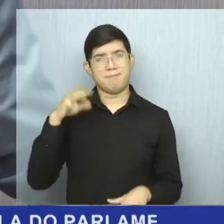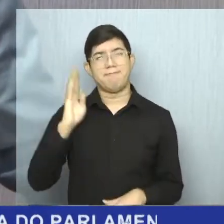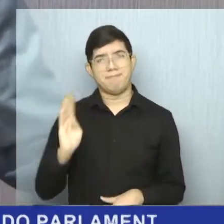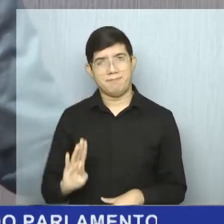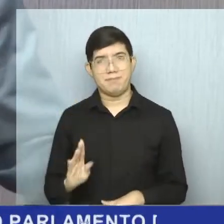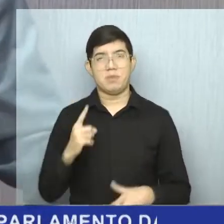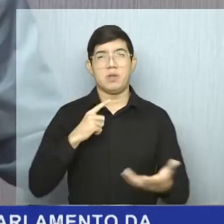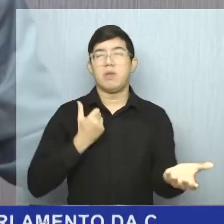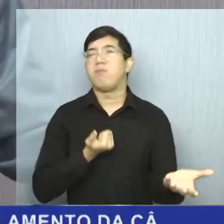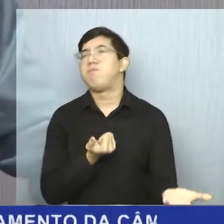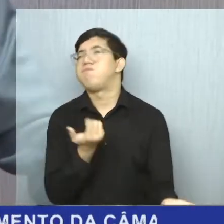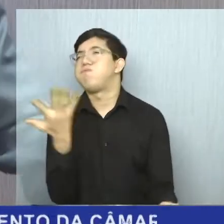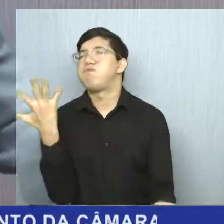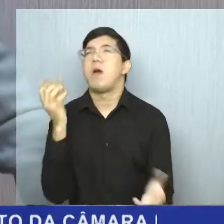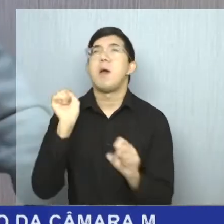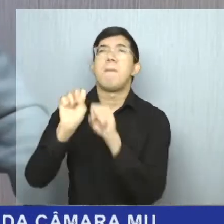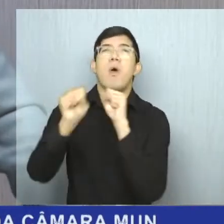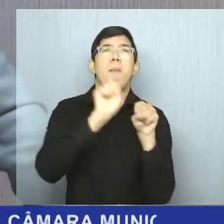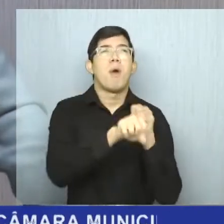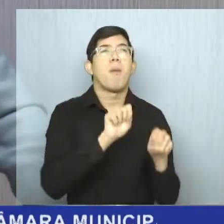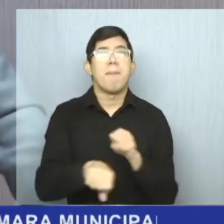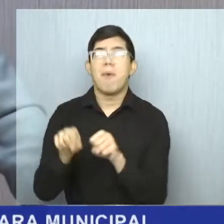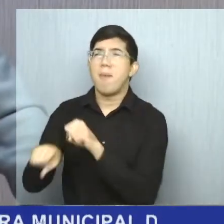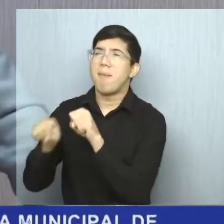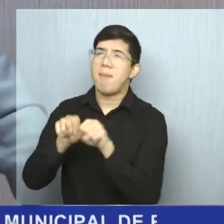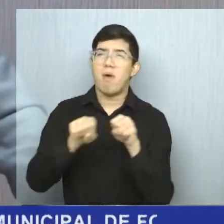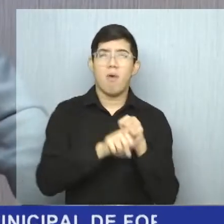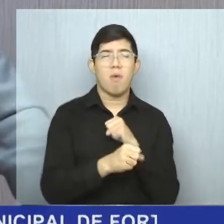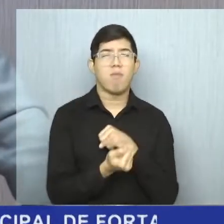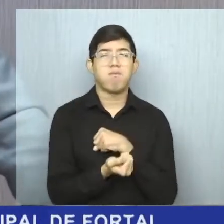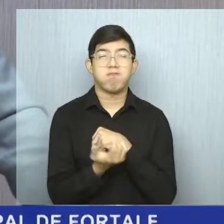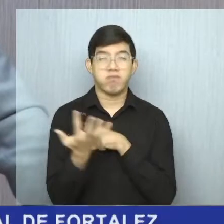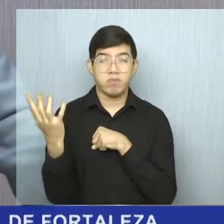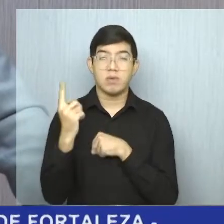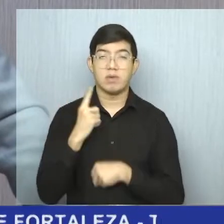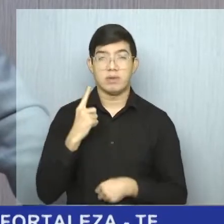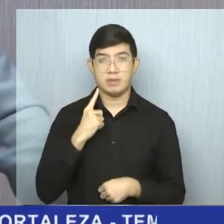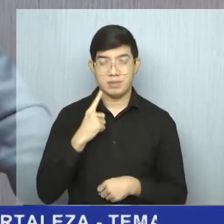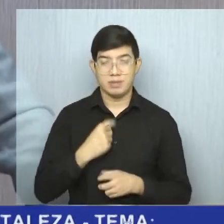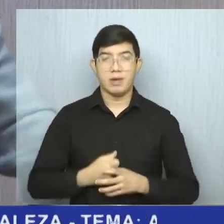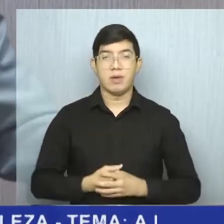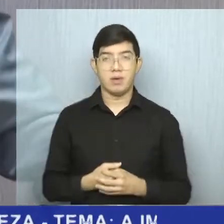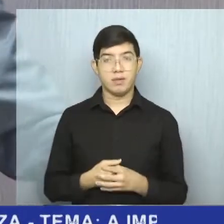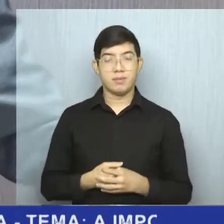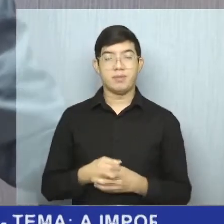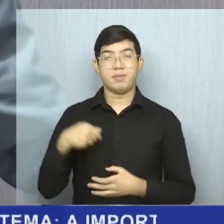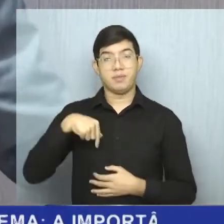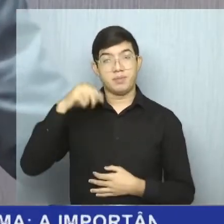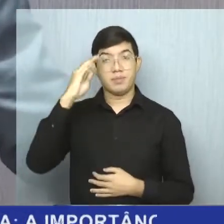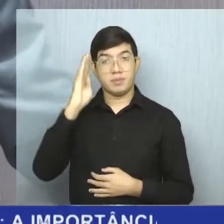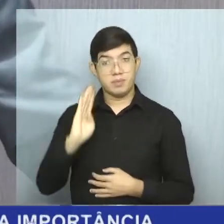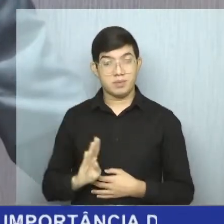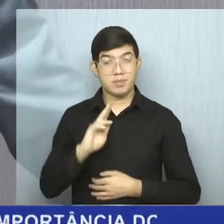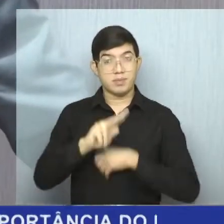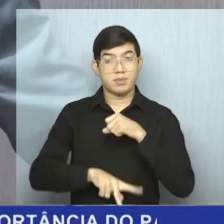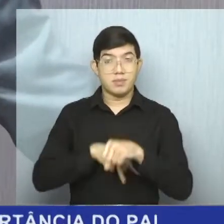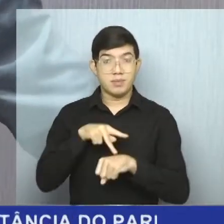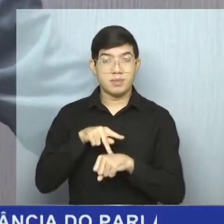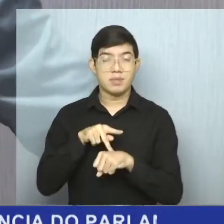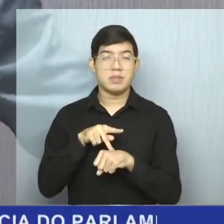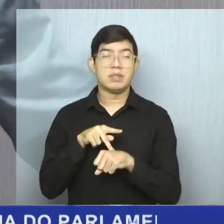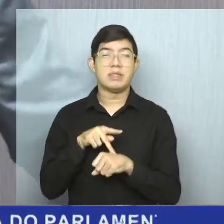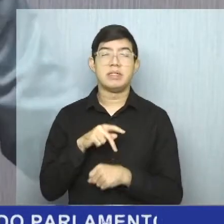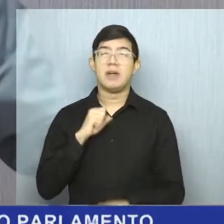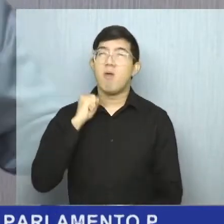números que a Síria, em guerra civil, já não apresenta. No Brasil, nós temos um problema tão